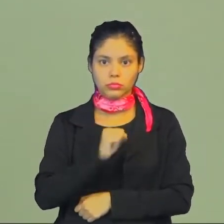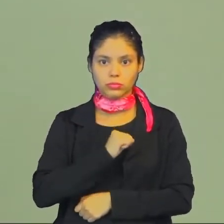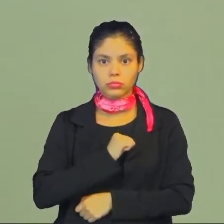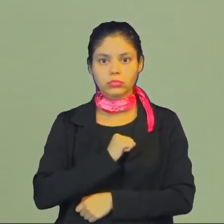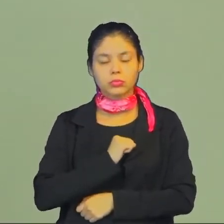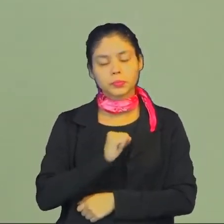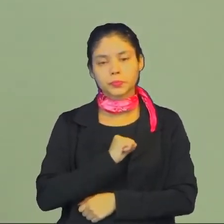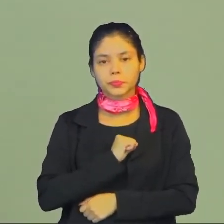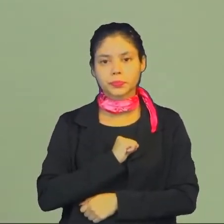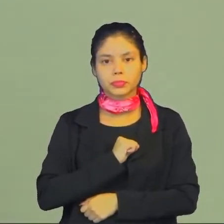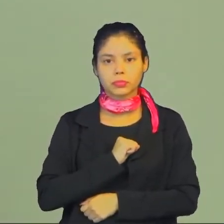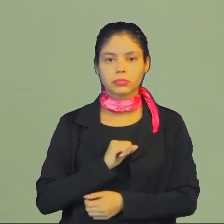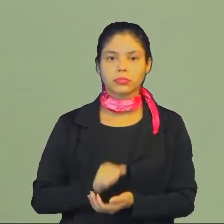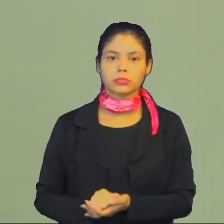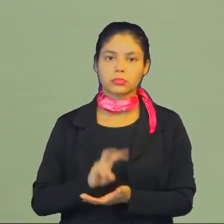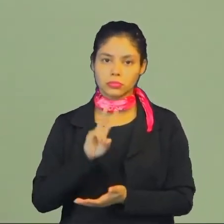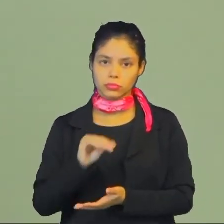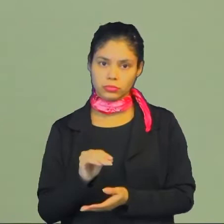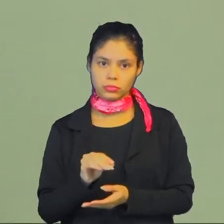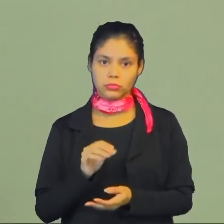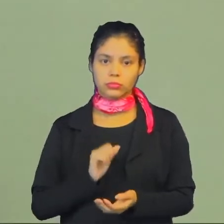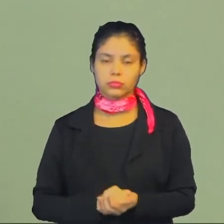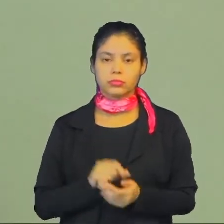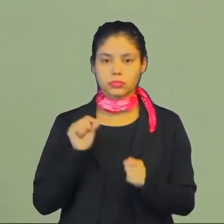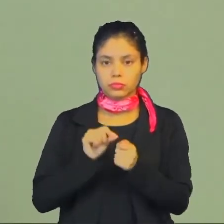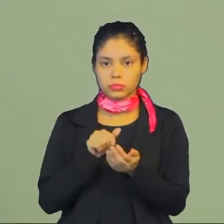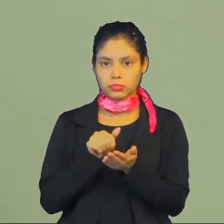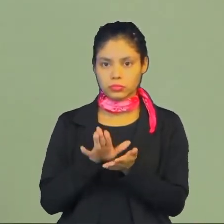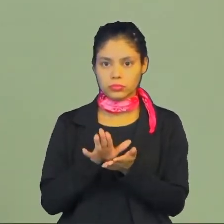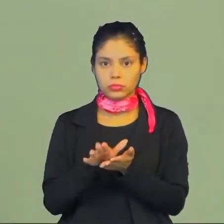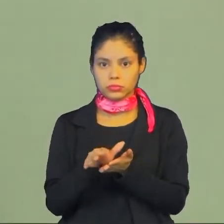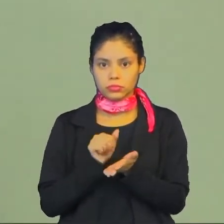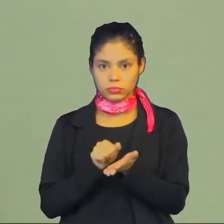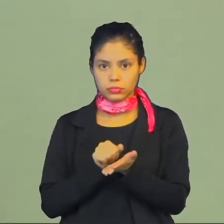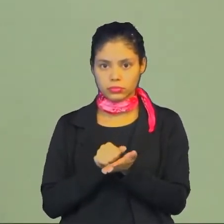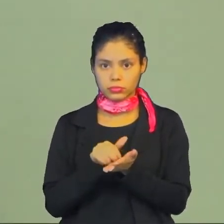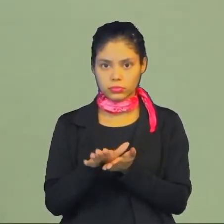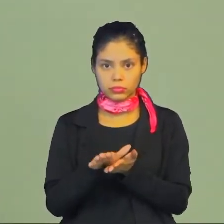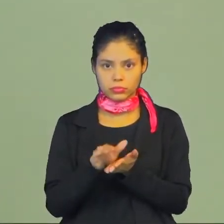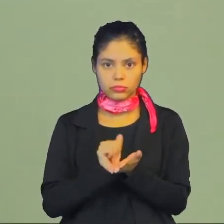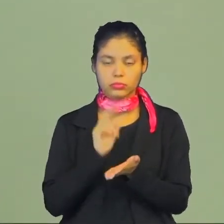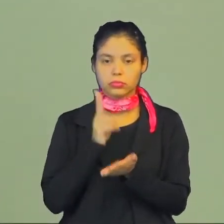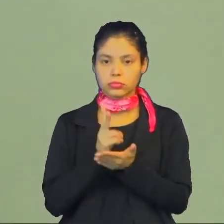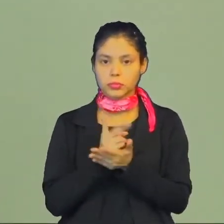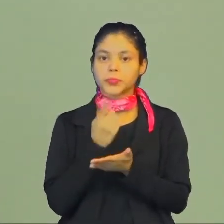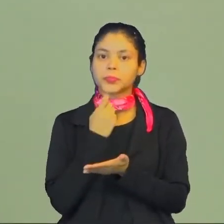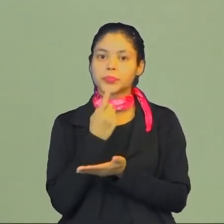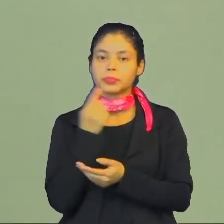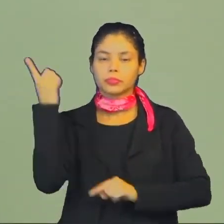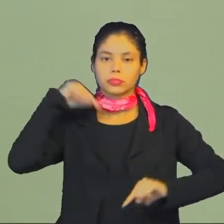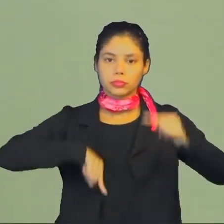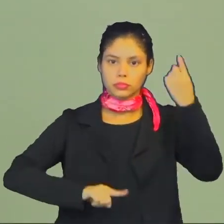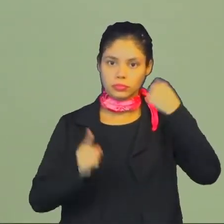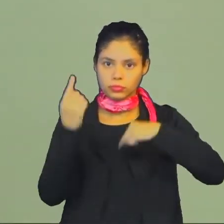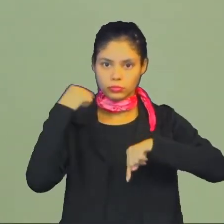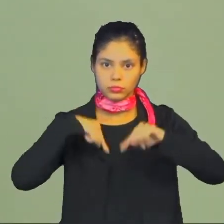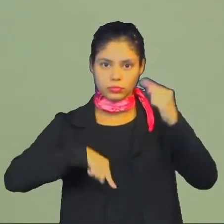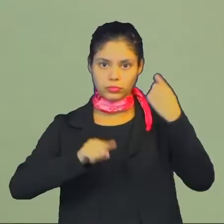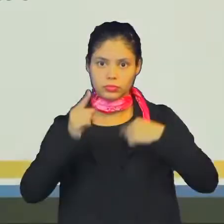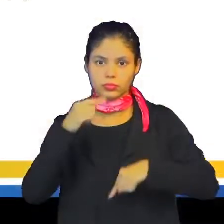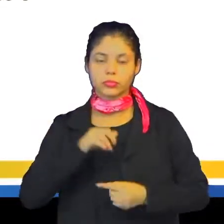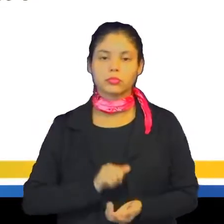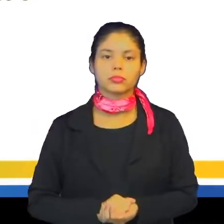batimentos cardíacos, né, que vão propulsionar esse sangue, e aí passa para o sistema circulatório, circulando pelo corpo inteiro.